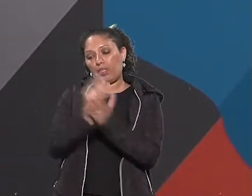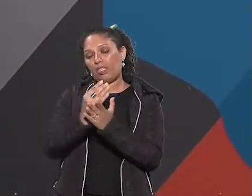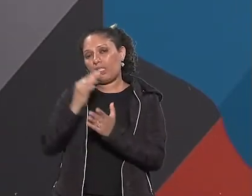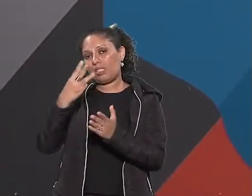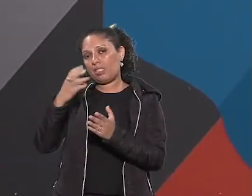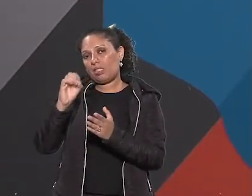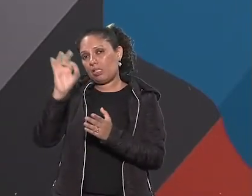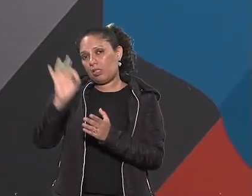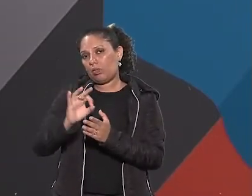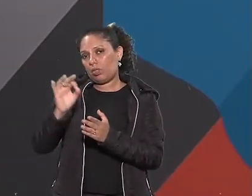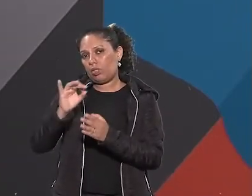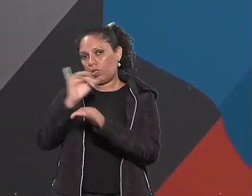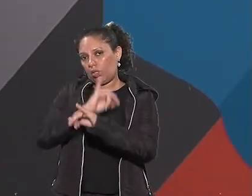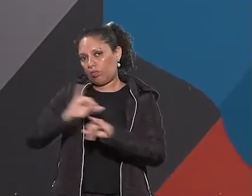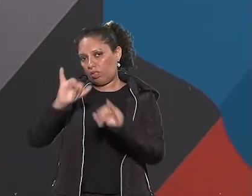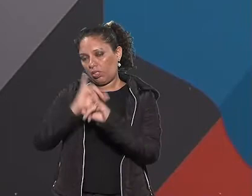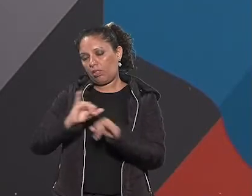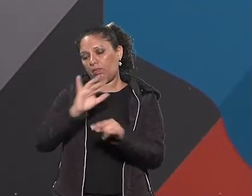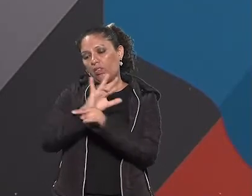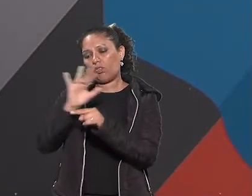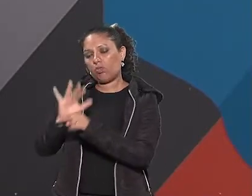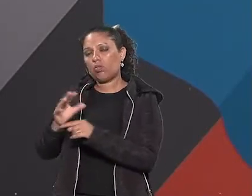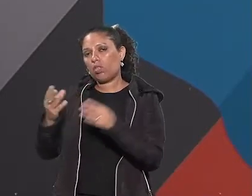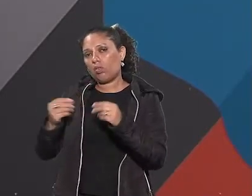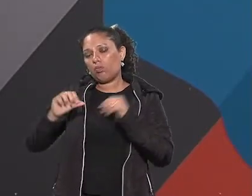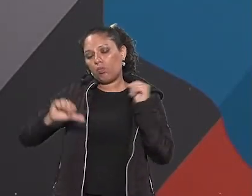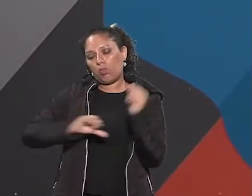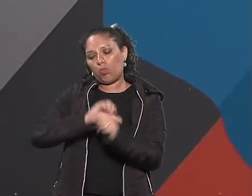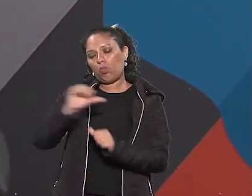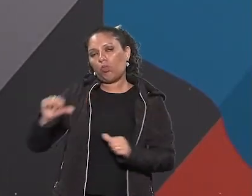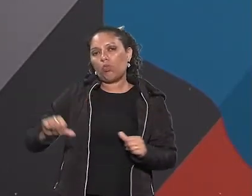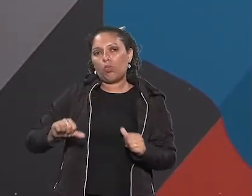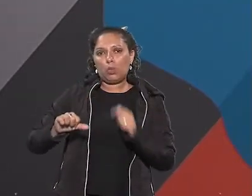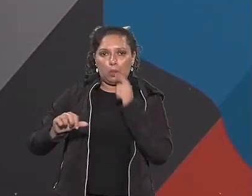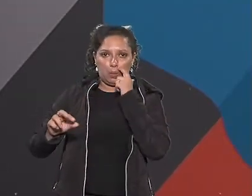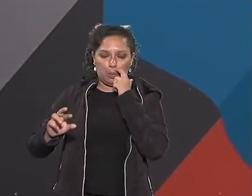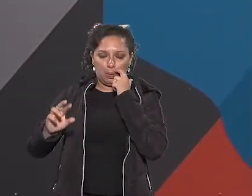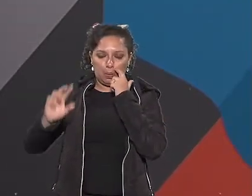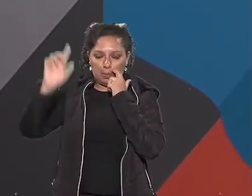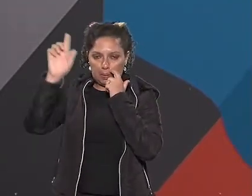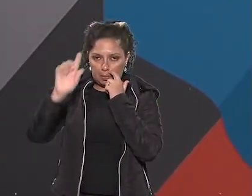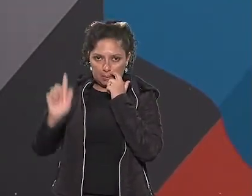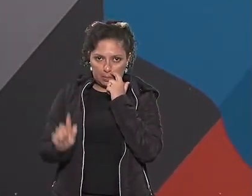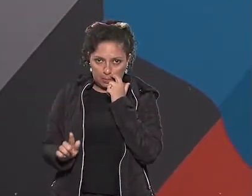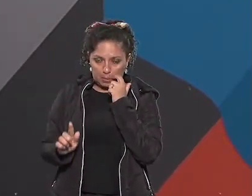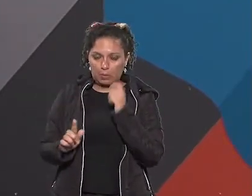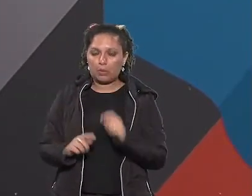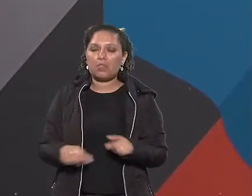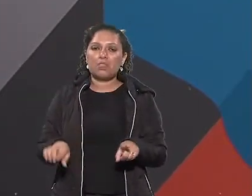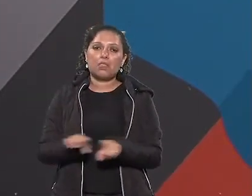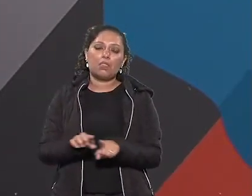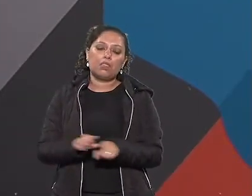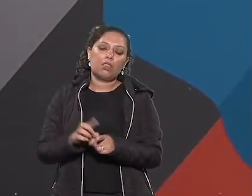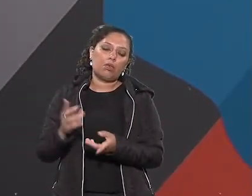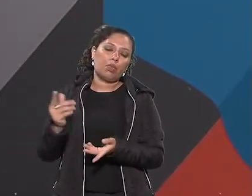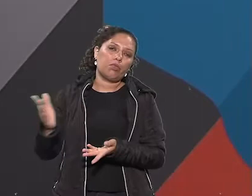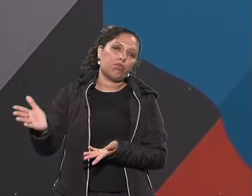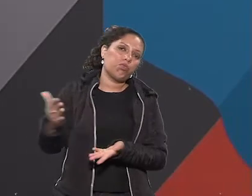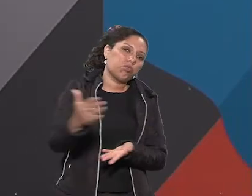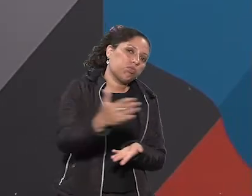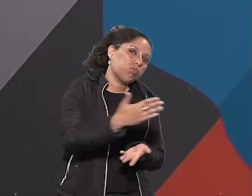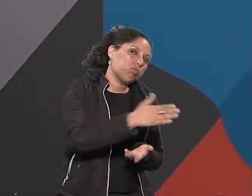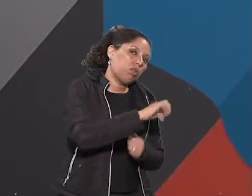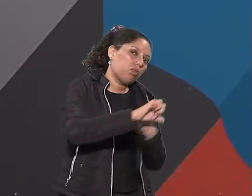cumprir 30% das recomendações, vai melhorar muito a gestão, do seu ponto de vista das finanças, e